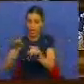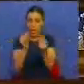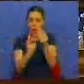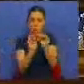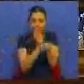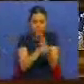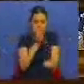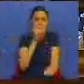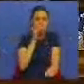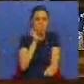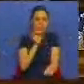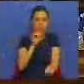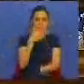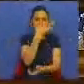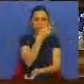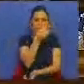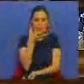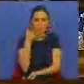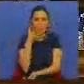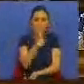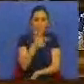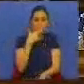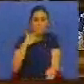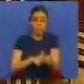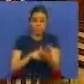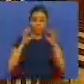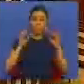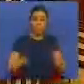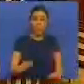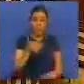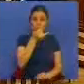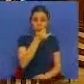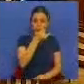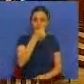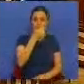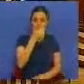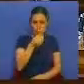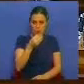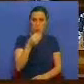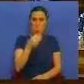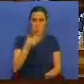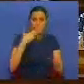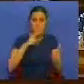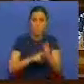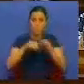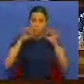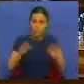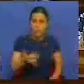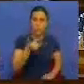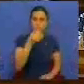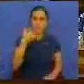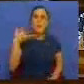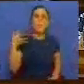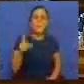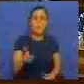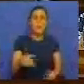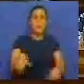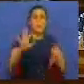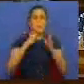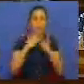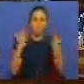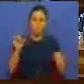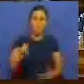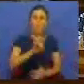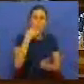estatística dos 190 mil, que de facto são 250 mil. Mas há uma grande